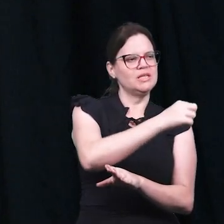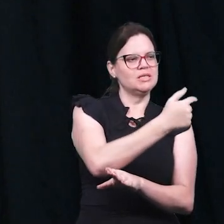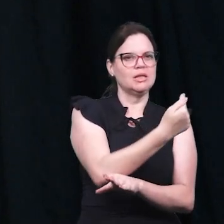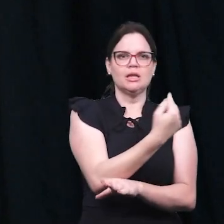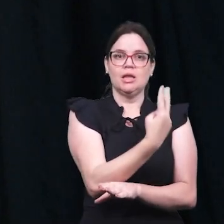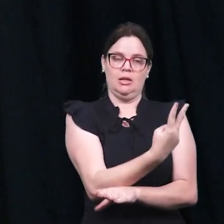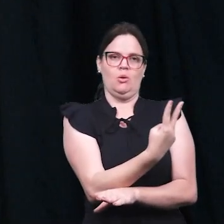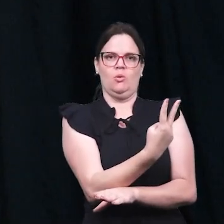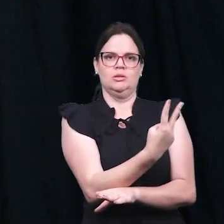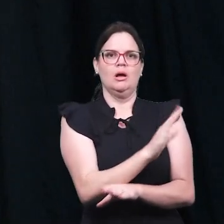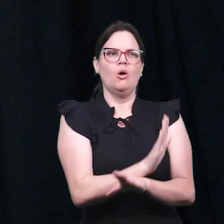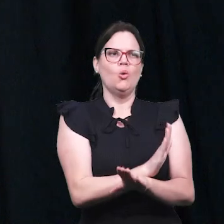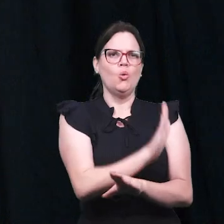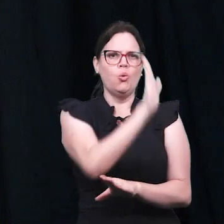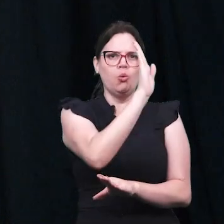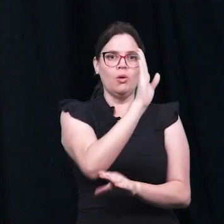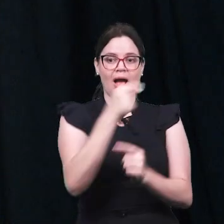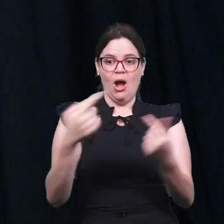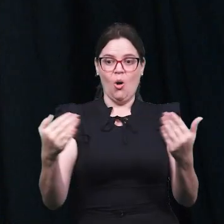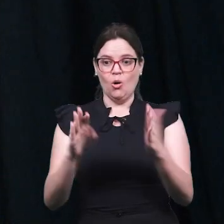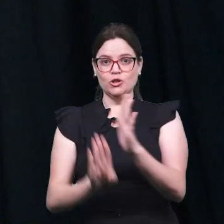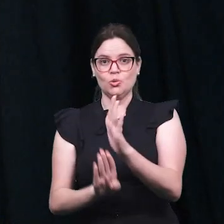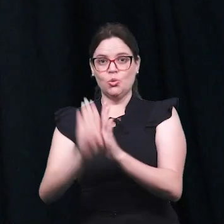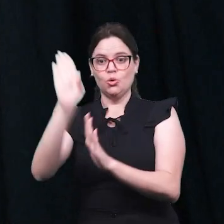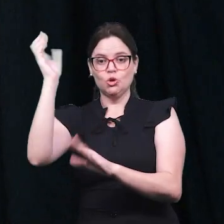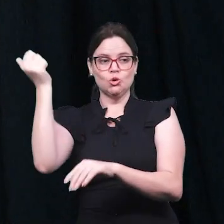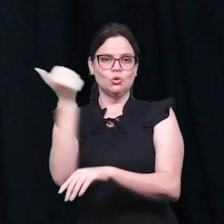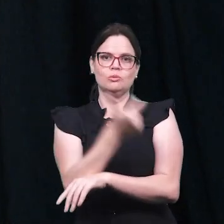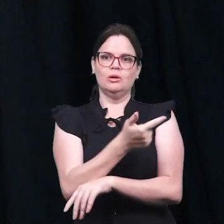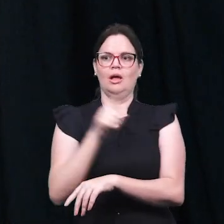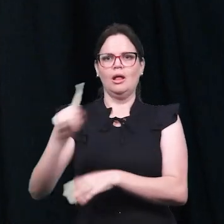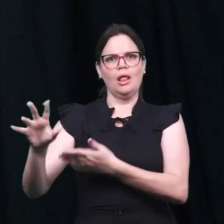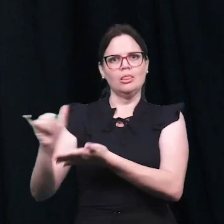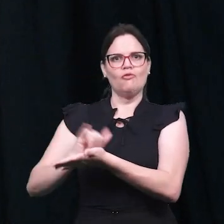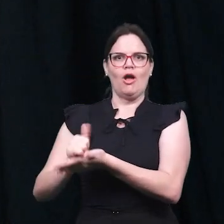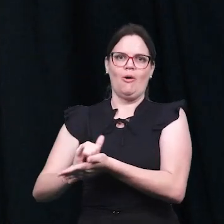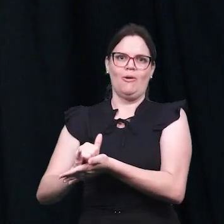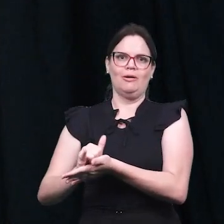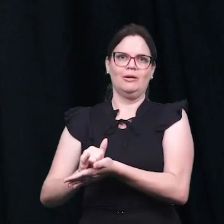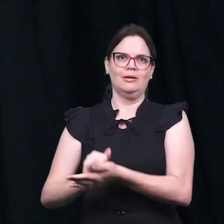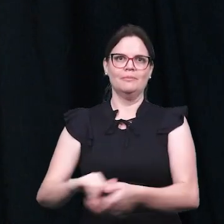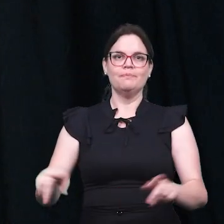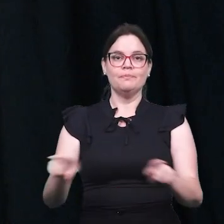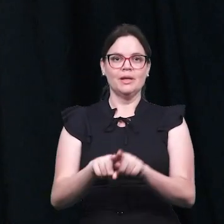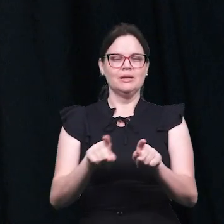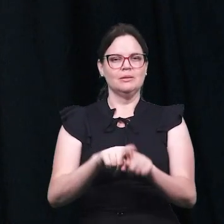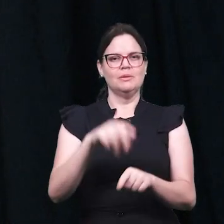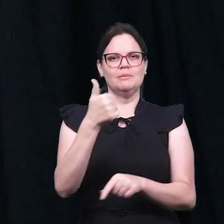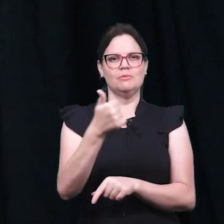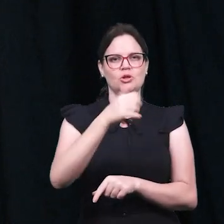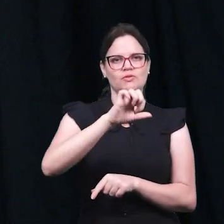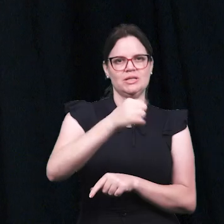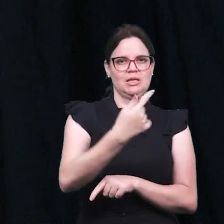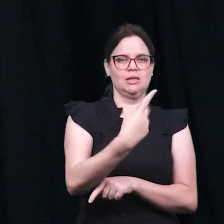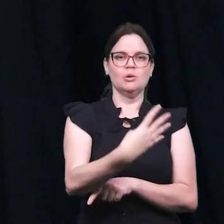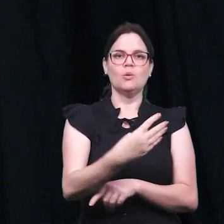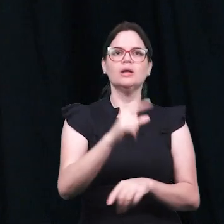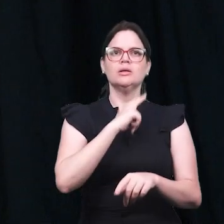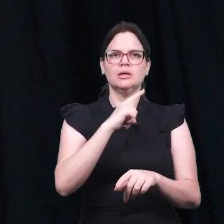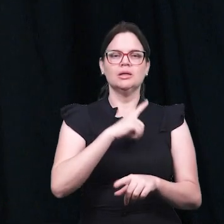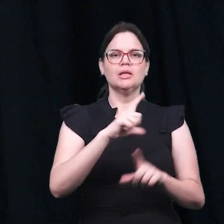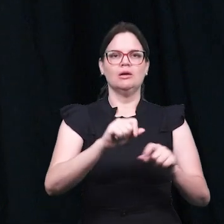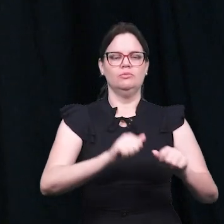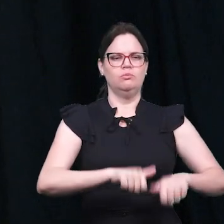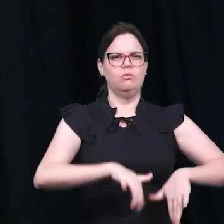1972 não se via os níveis de preço que nós estamos vendo em Nova York. Nem na grande geada de 74, que assolou as